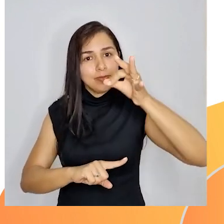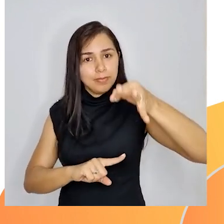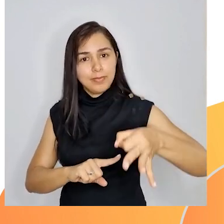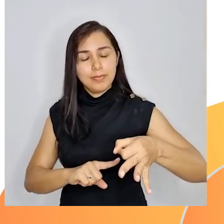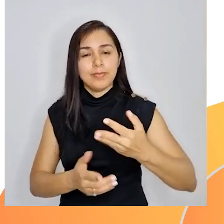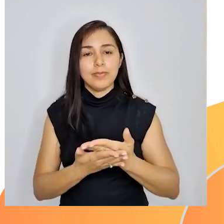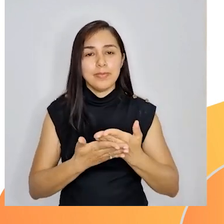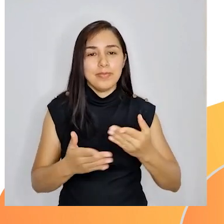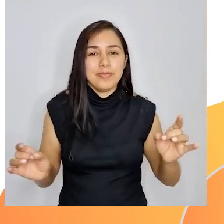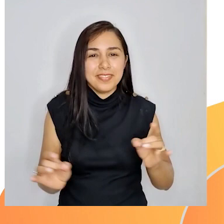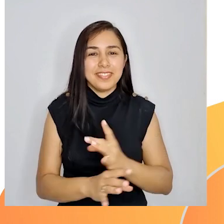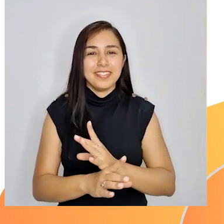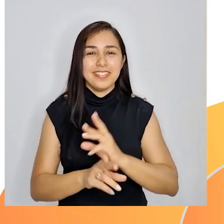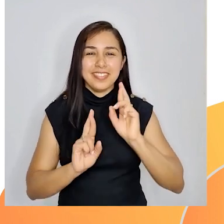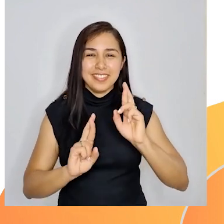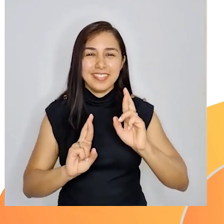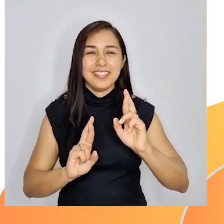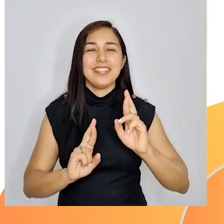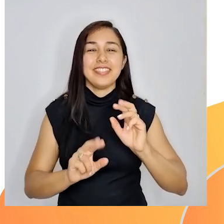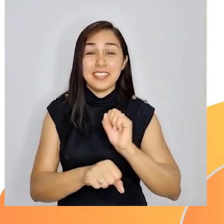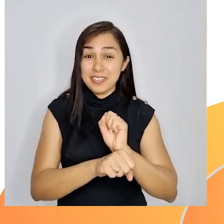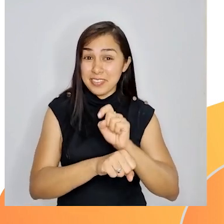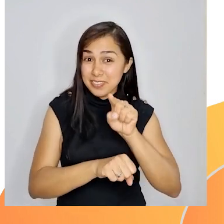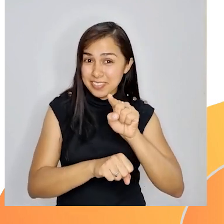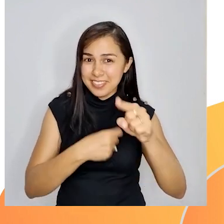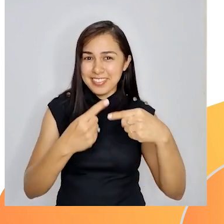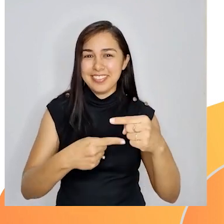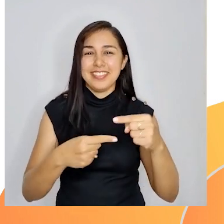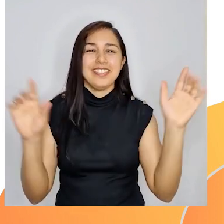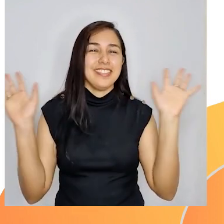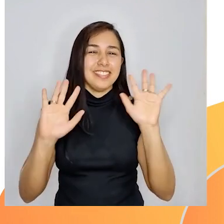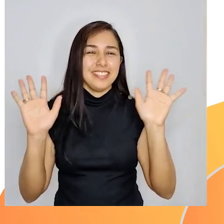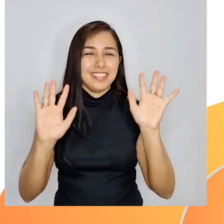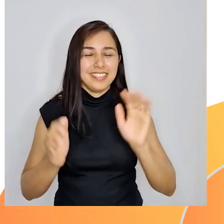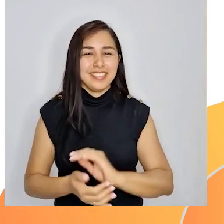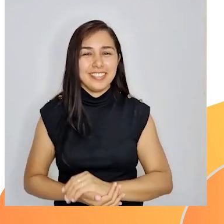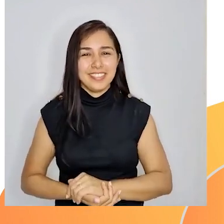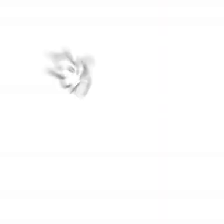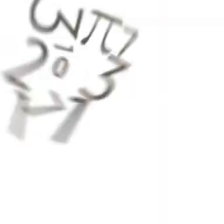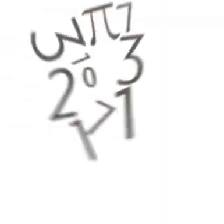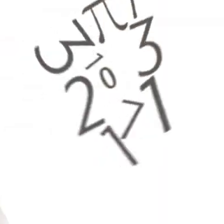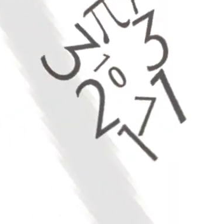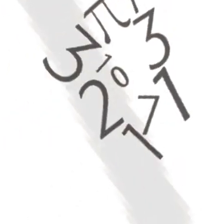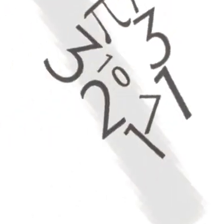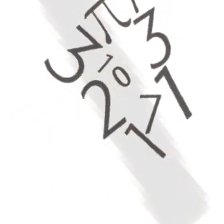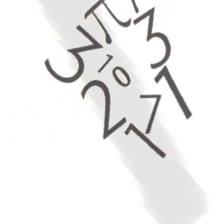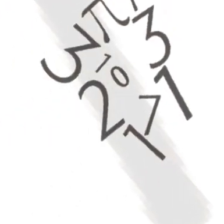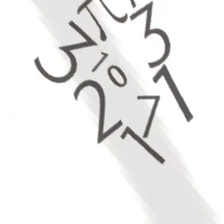vai ficando por aqui espero vocês na próxima aula até mais tchau tchau